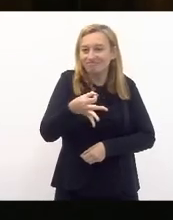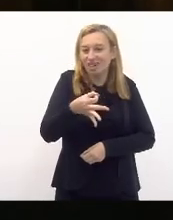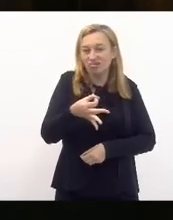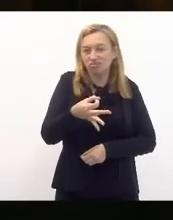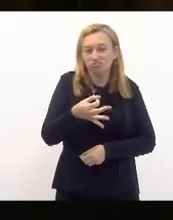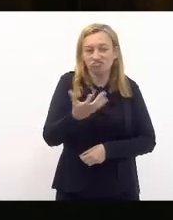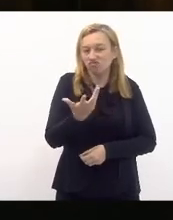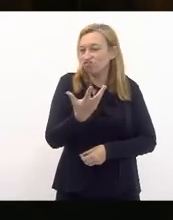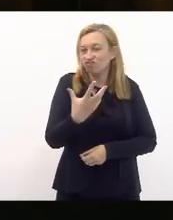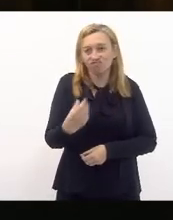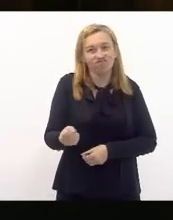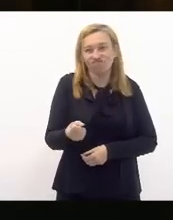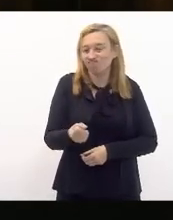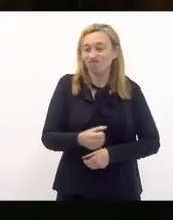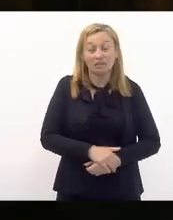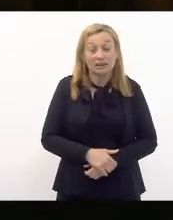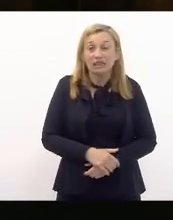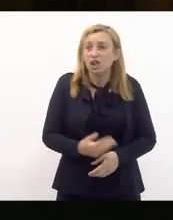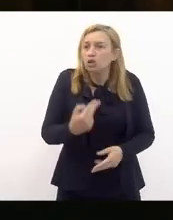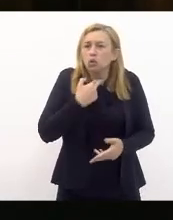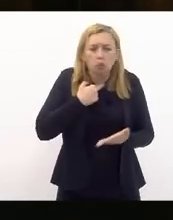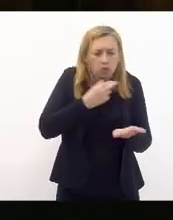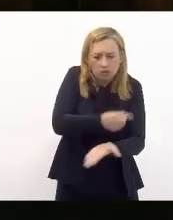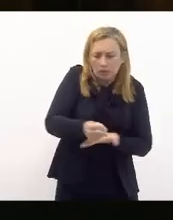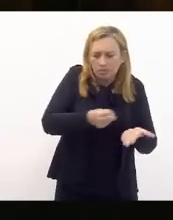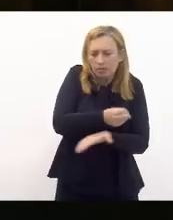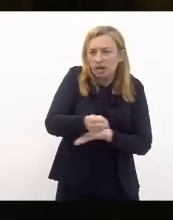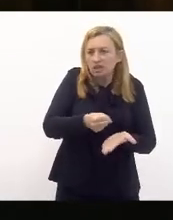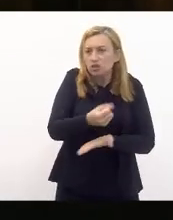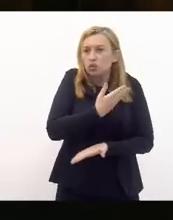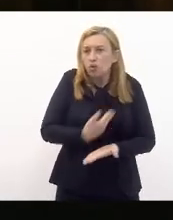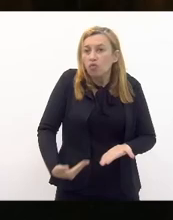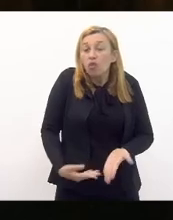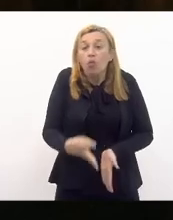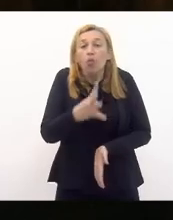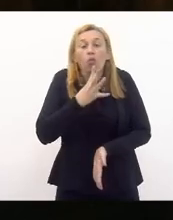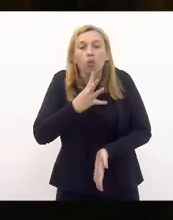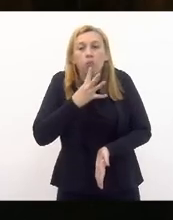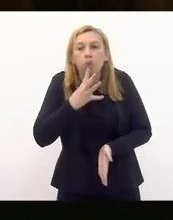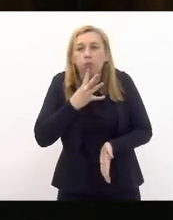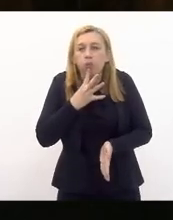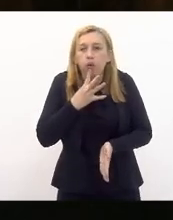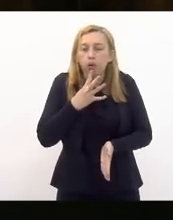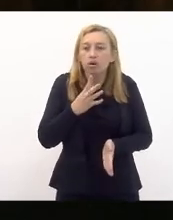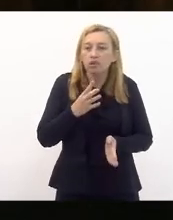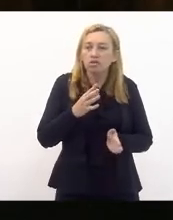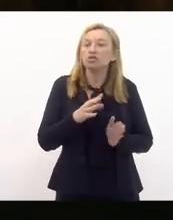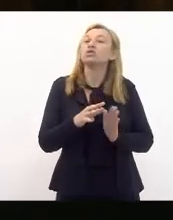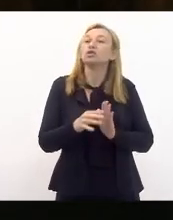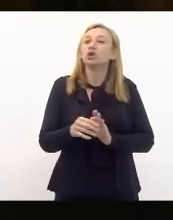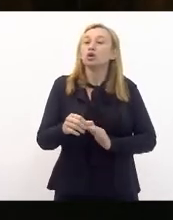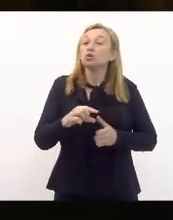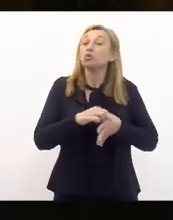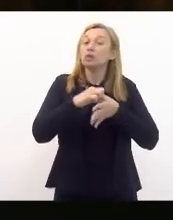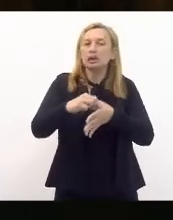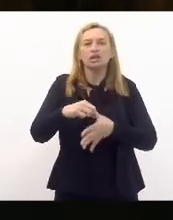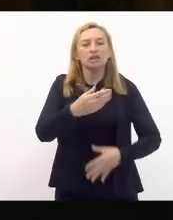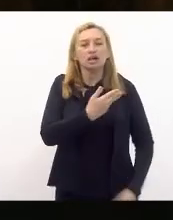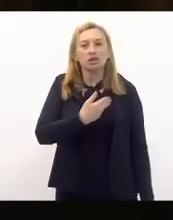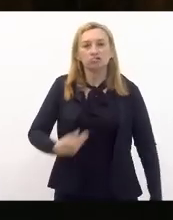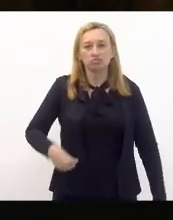eu não posso senhora Presidente cima da base do governo conhecendo as orientações do líder Cláudio Castro